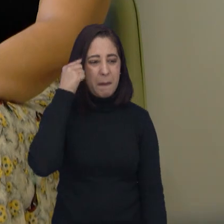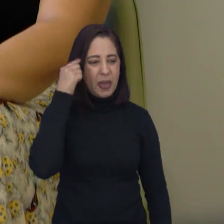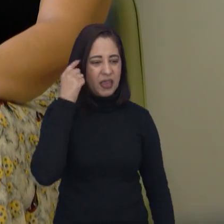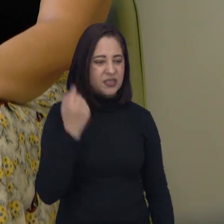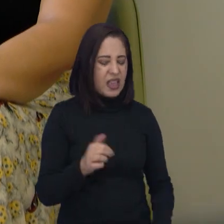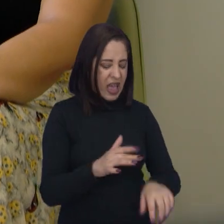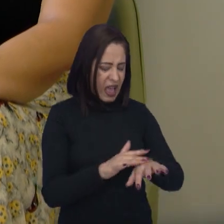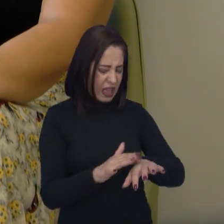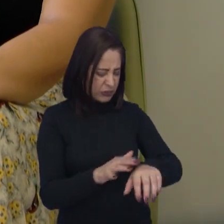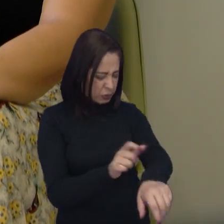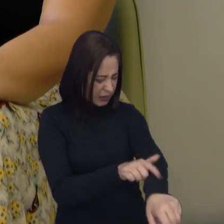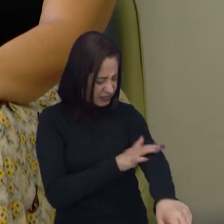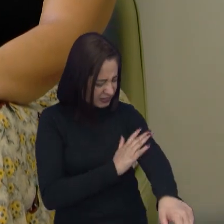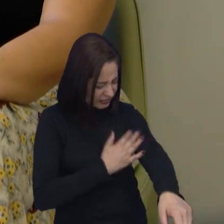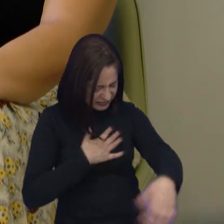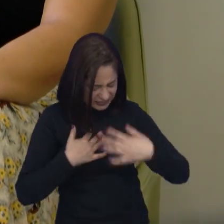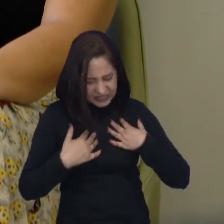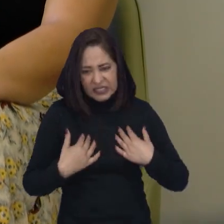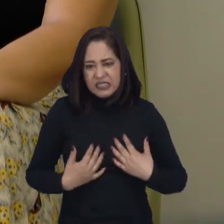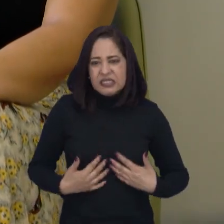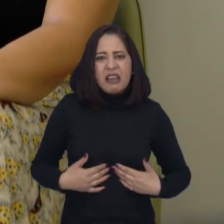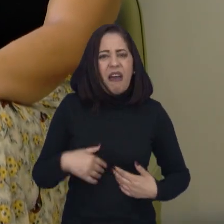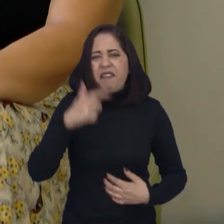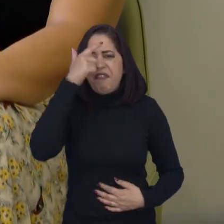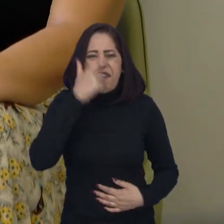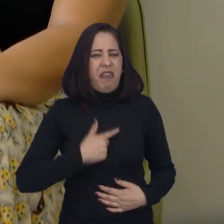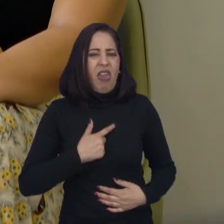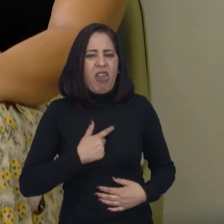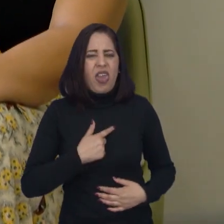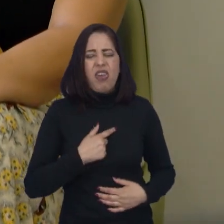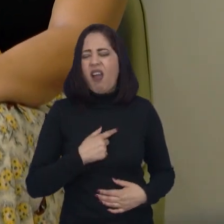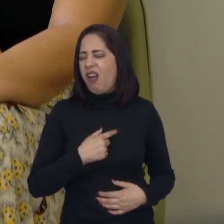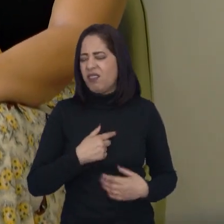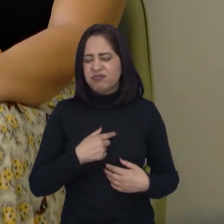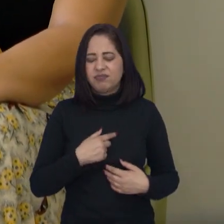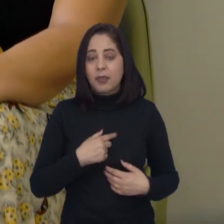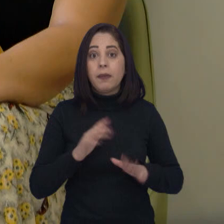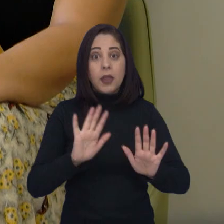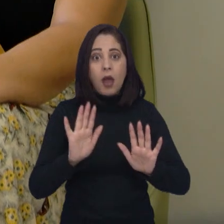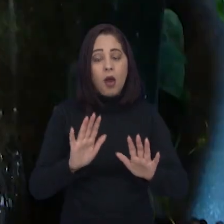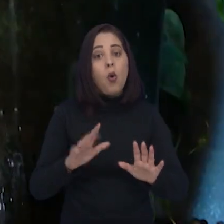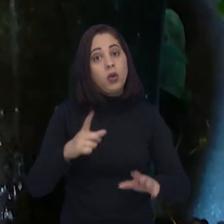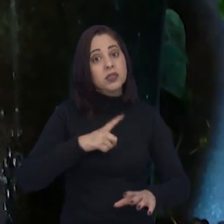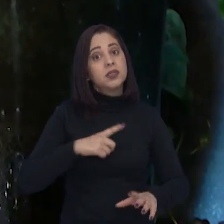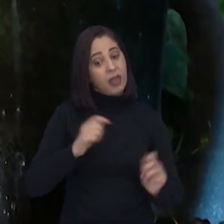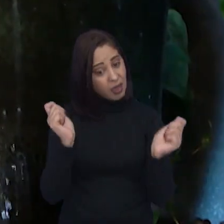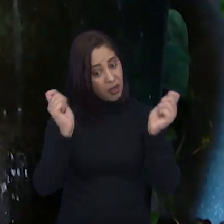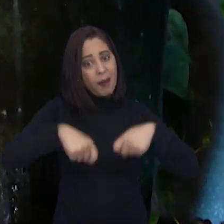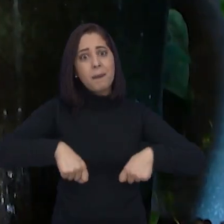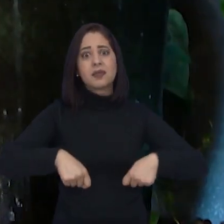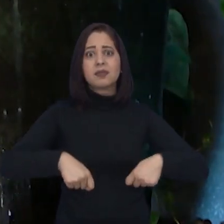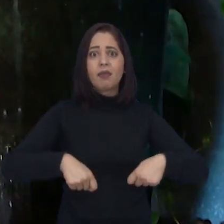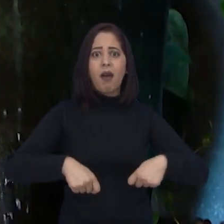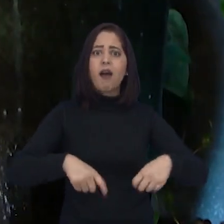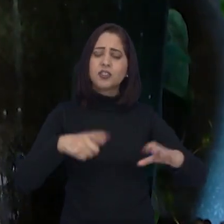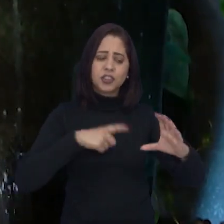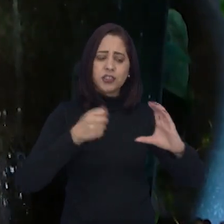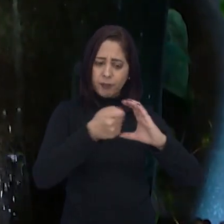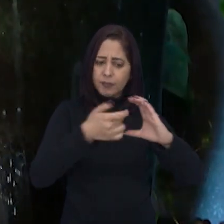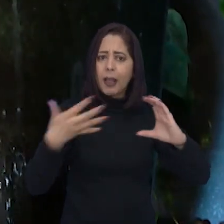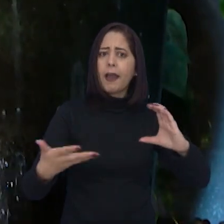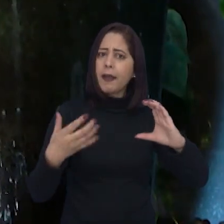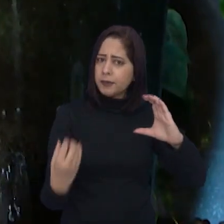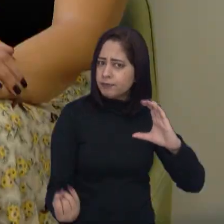na doença e esquecem dos outros aspectos positivos, né, das virtudes que elas têm, que são também